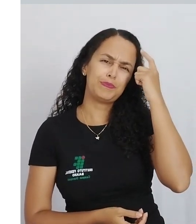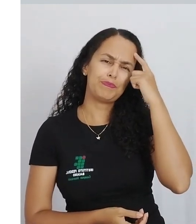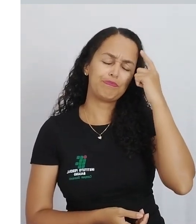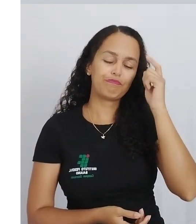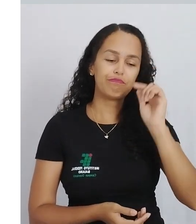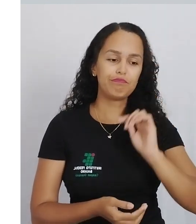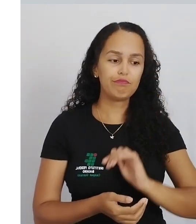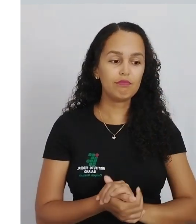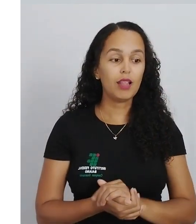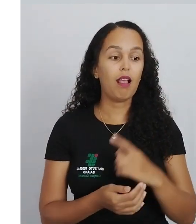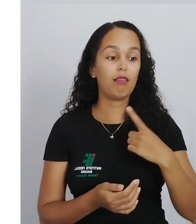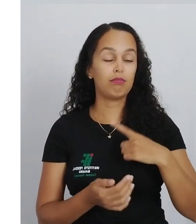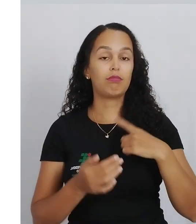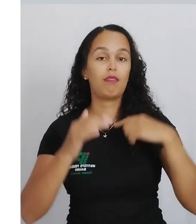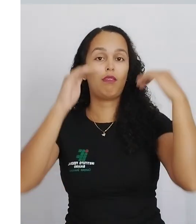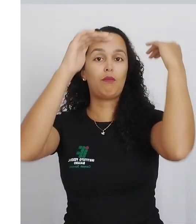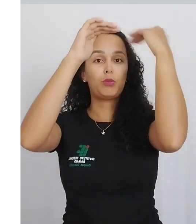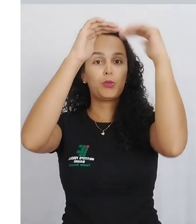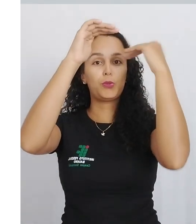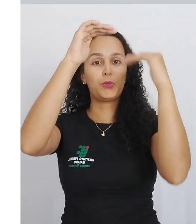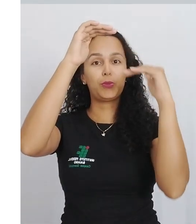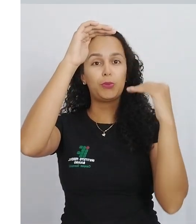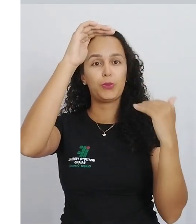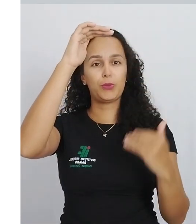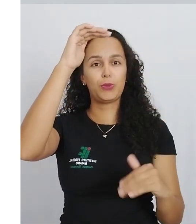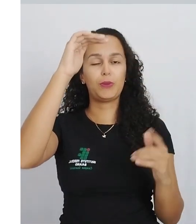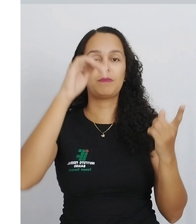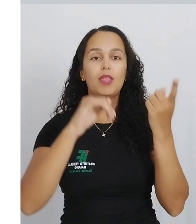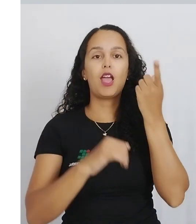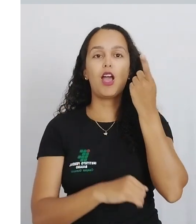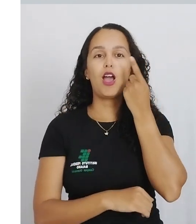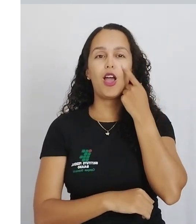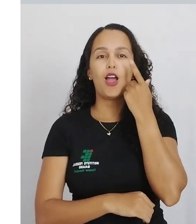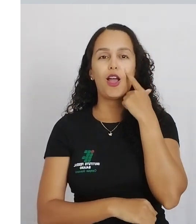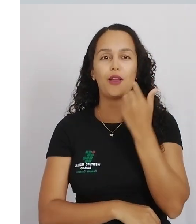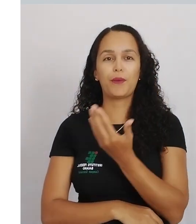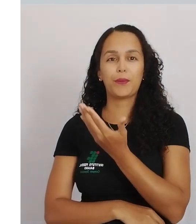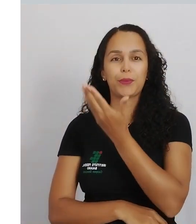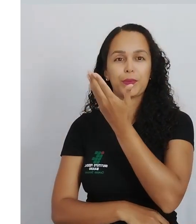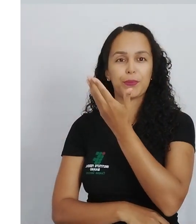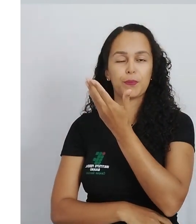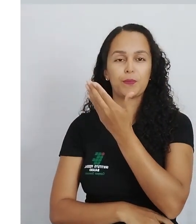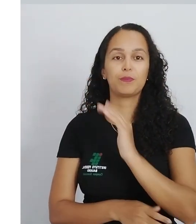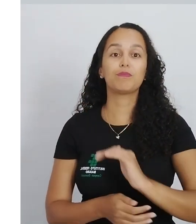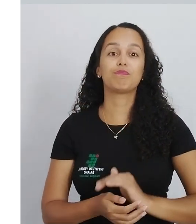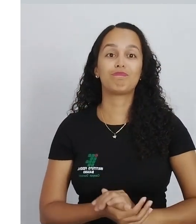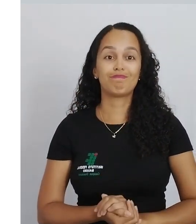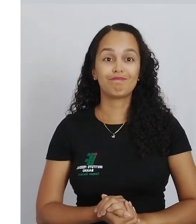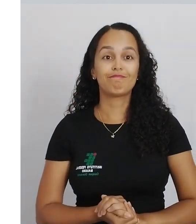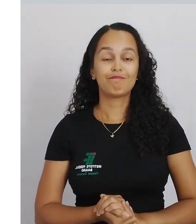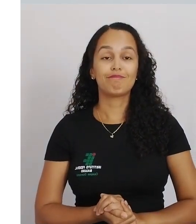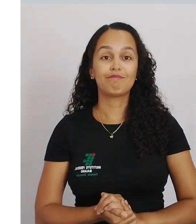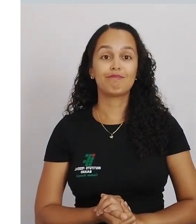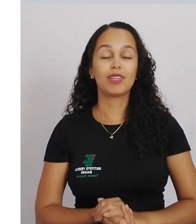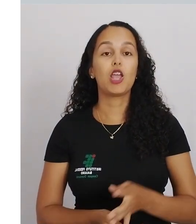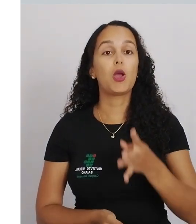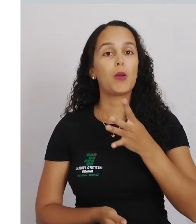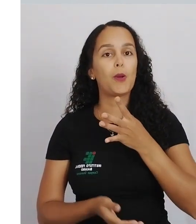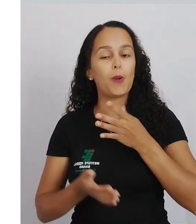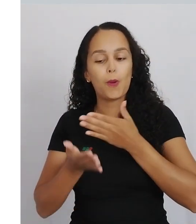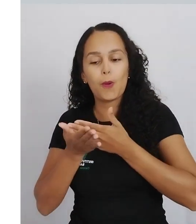né? De uma maneira esquemática, esses então são os passos para a construção do conhecimento